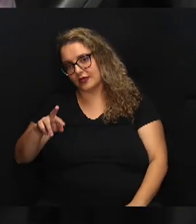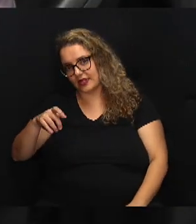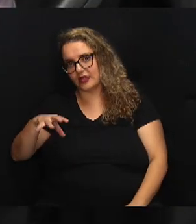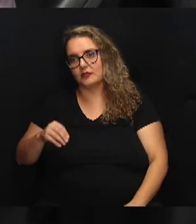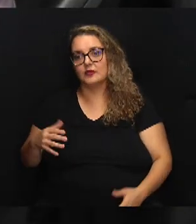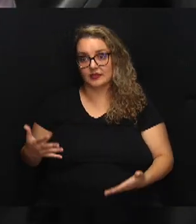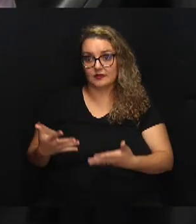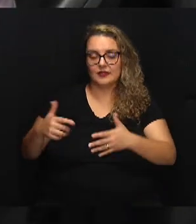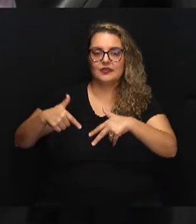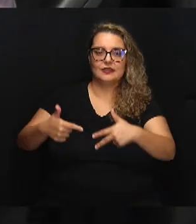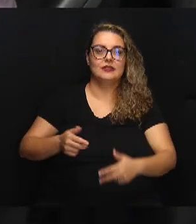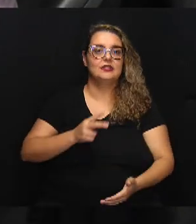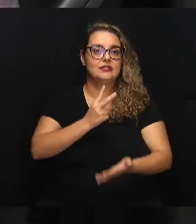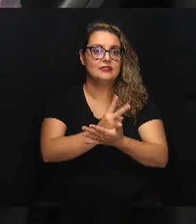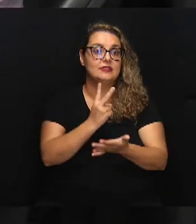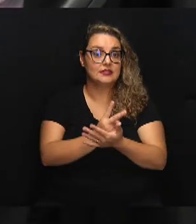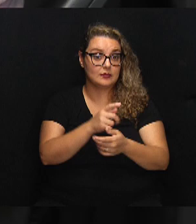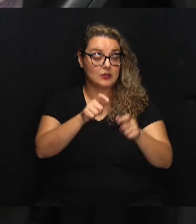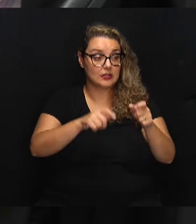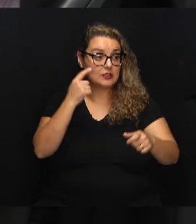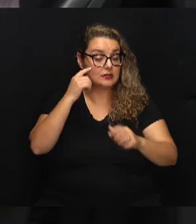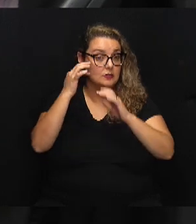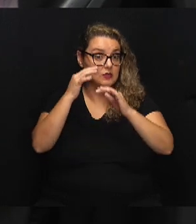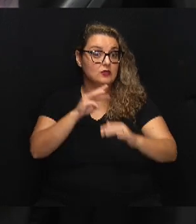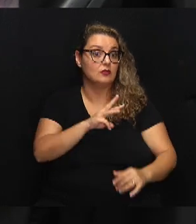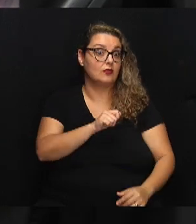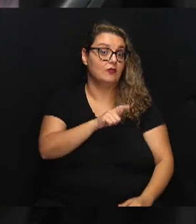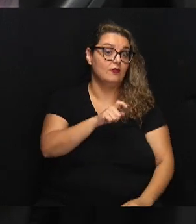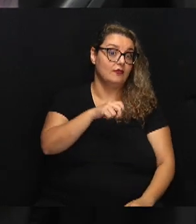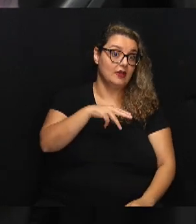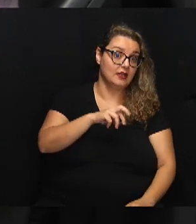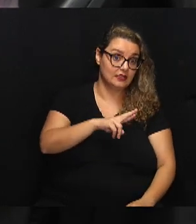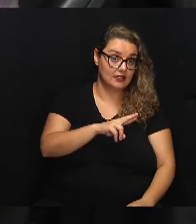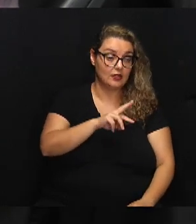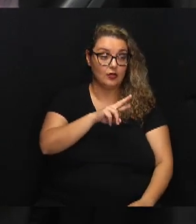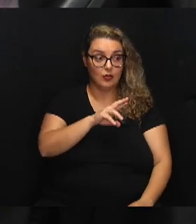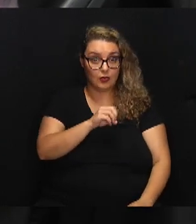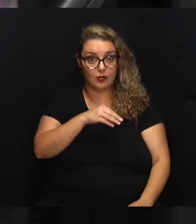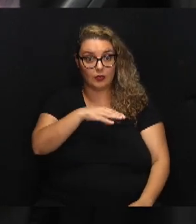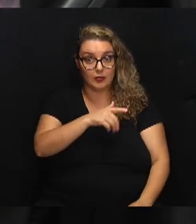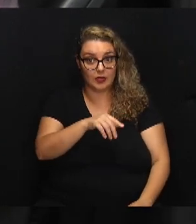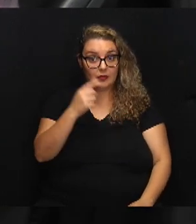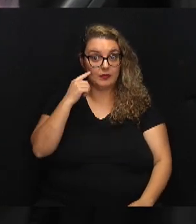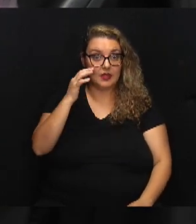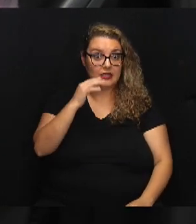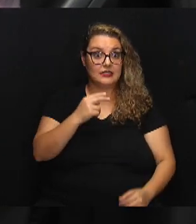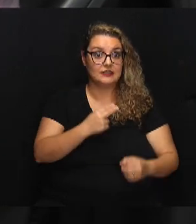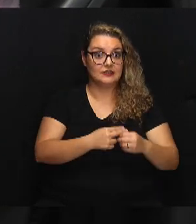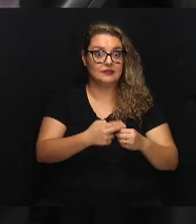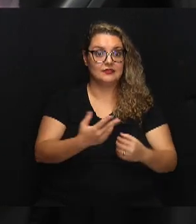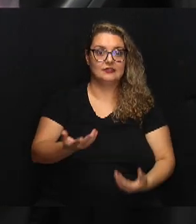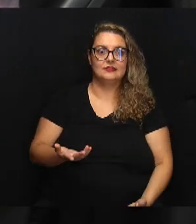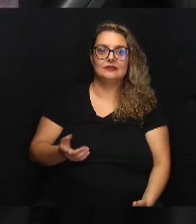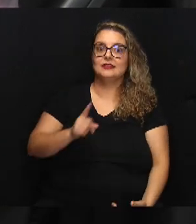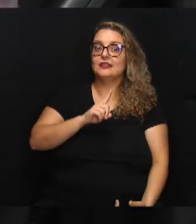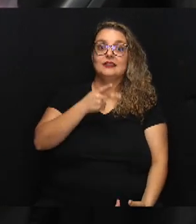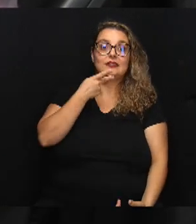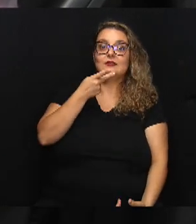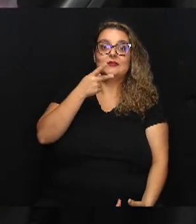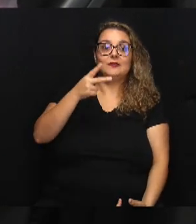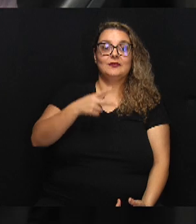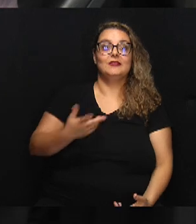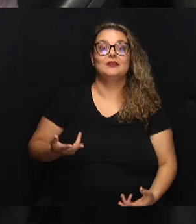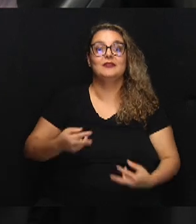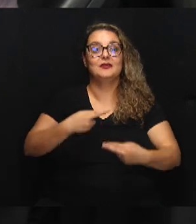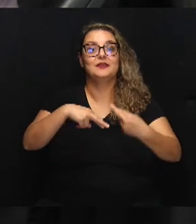toda vez que as pessoas pensam em Wagner Romão, pensam em Unicamp. Aí você não contou ainda a história desse